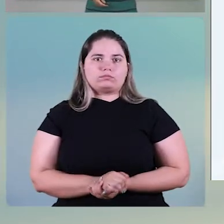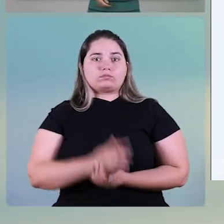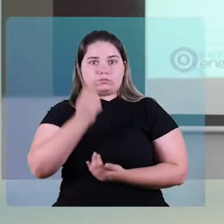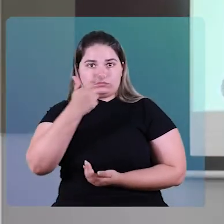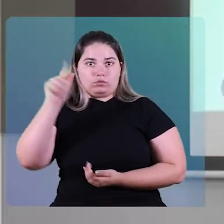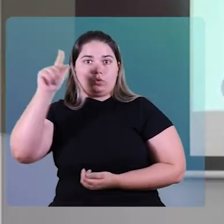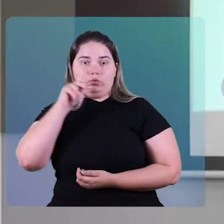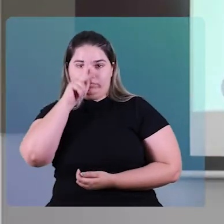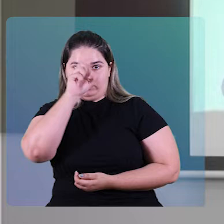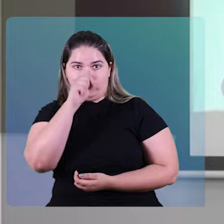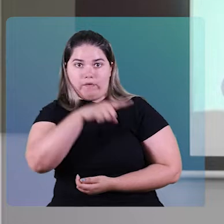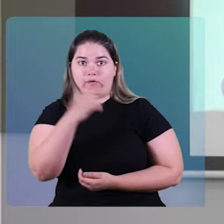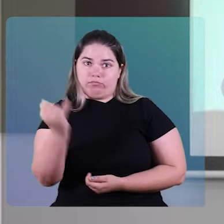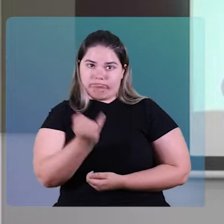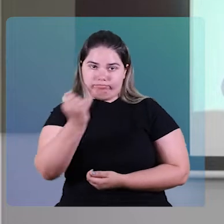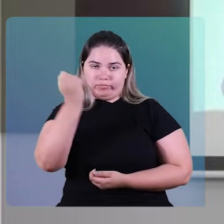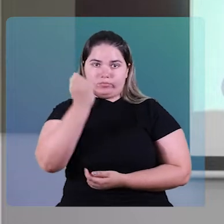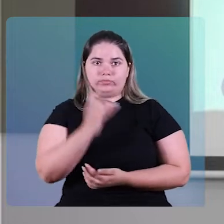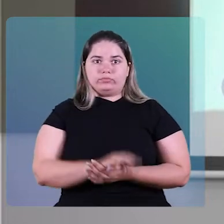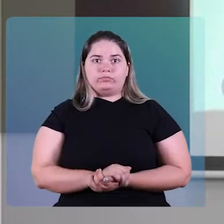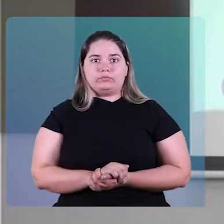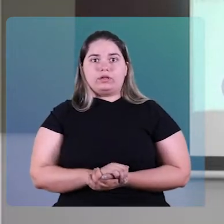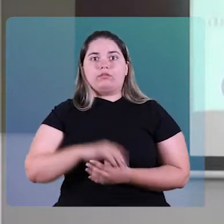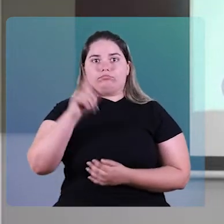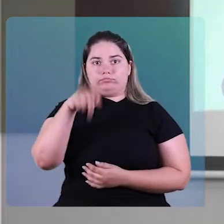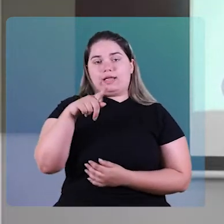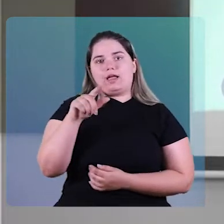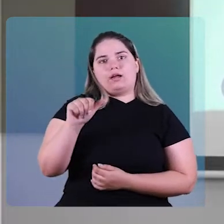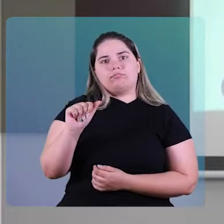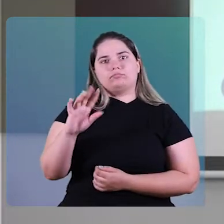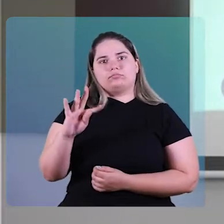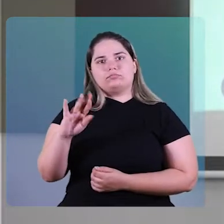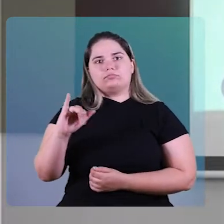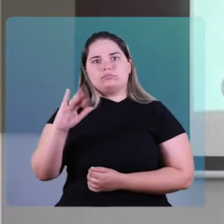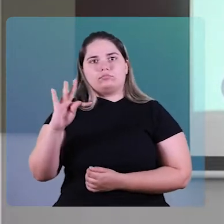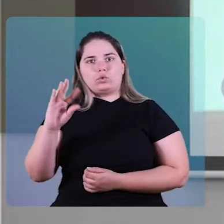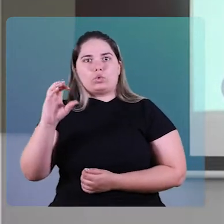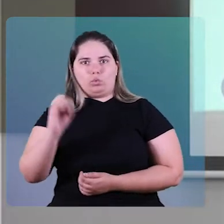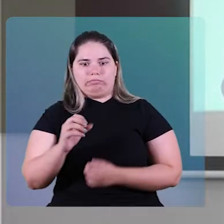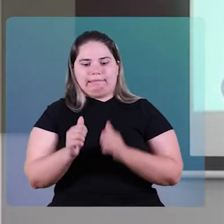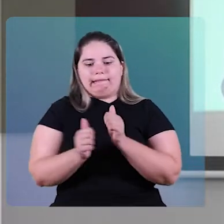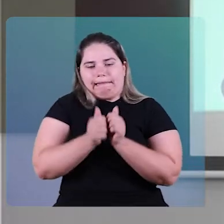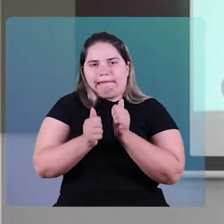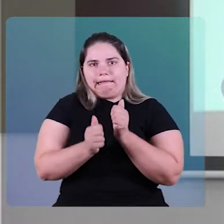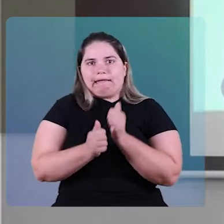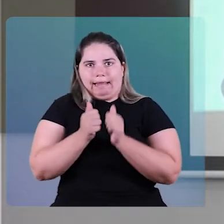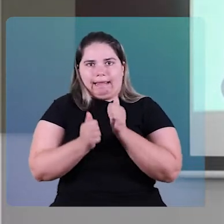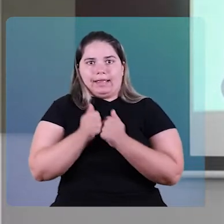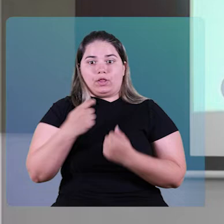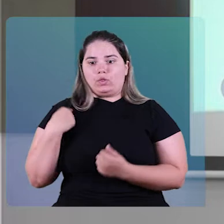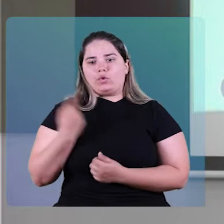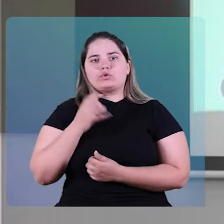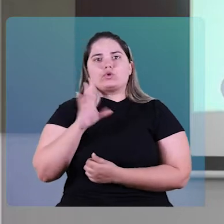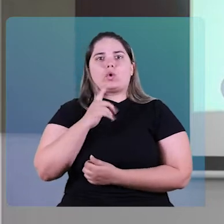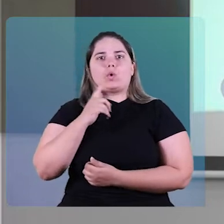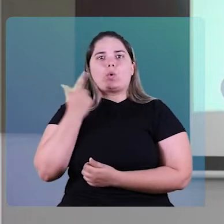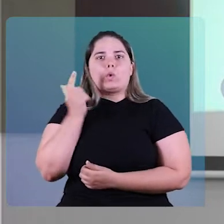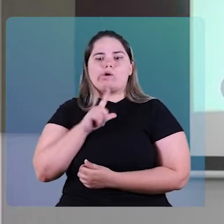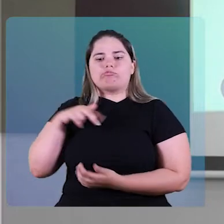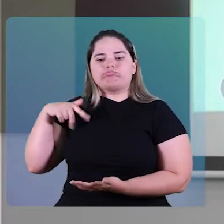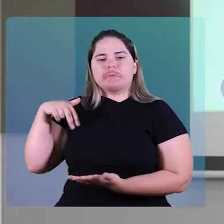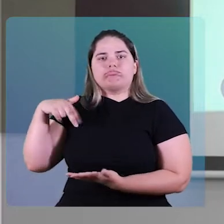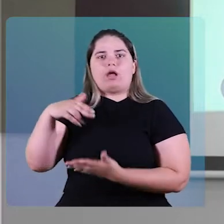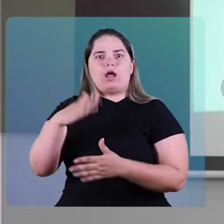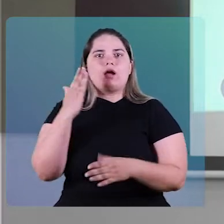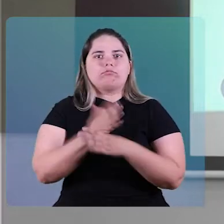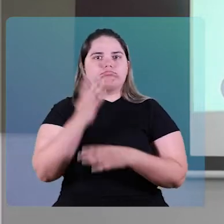Outra força importante, né, no nosso dia a dia, a força de atrito. Nós só podemos andar por causa do atrito, né? Uma